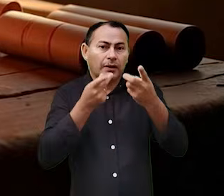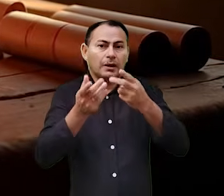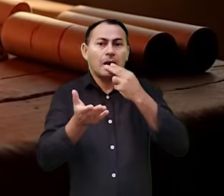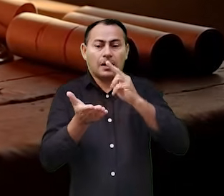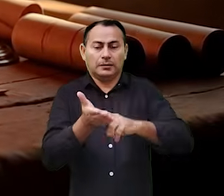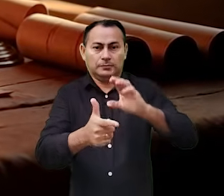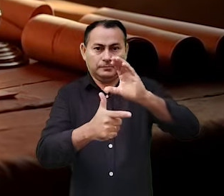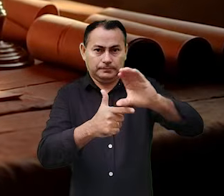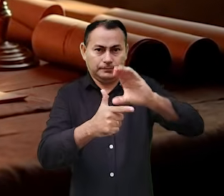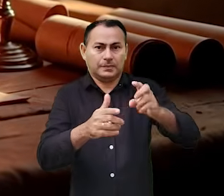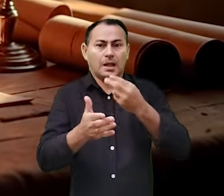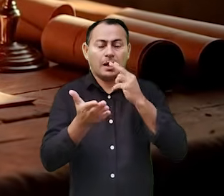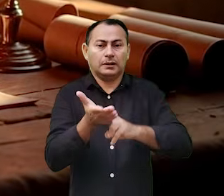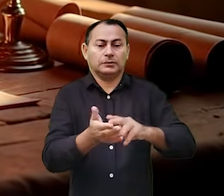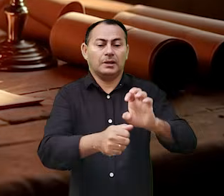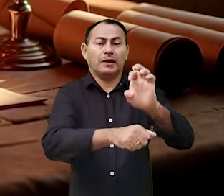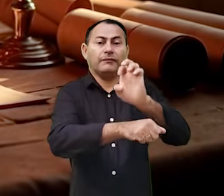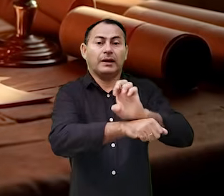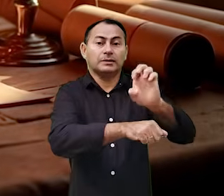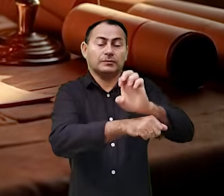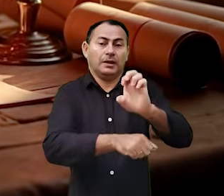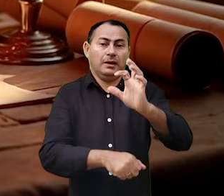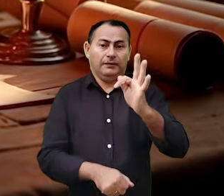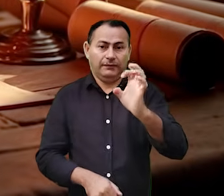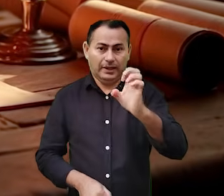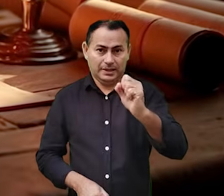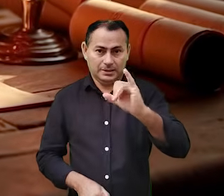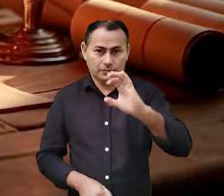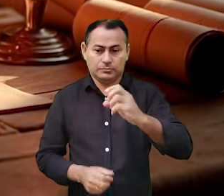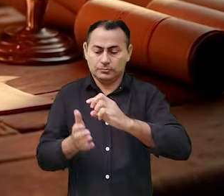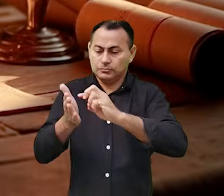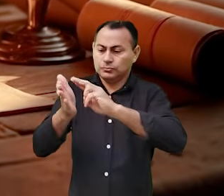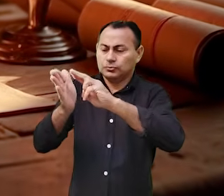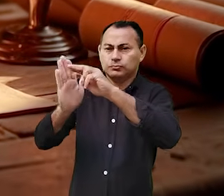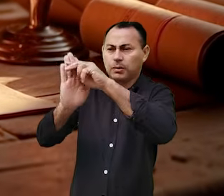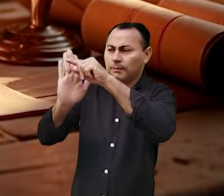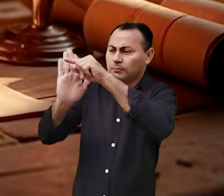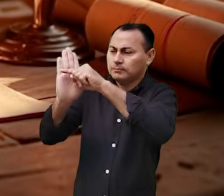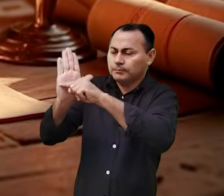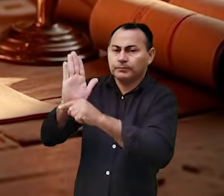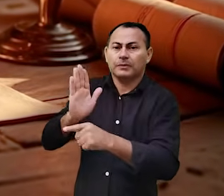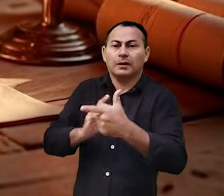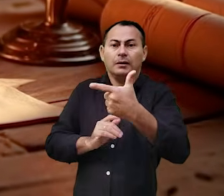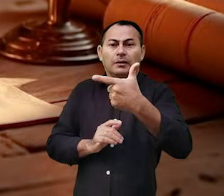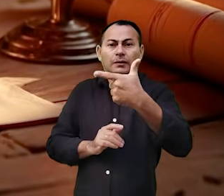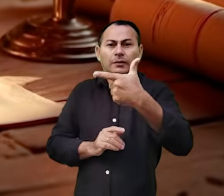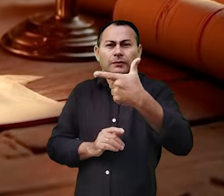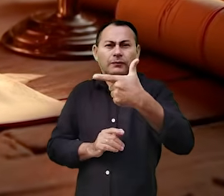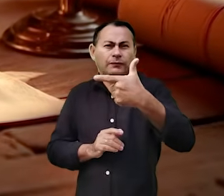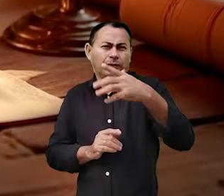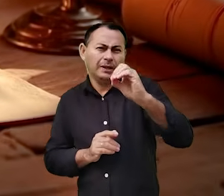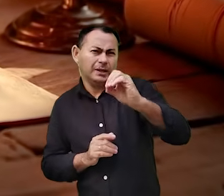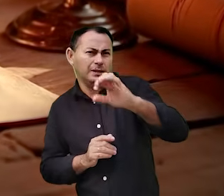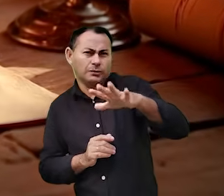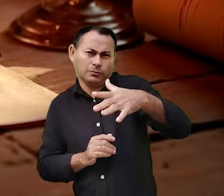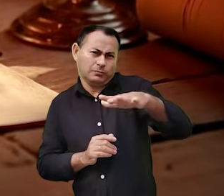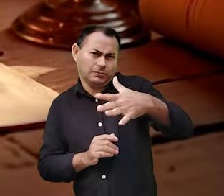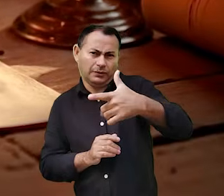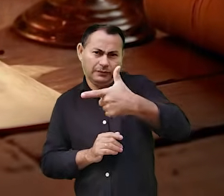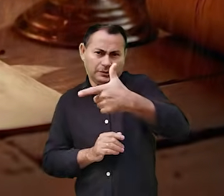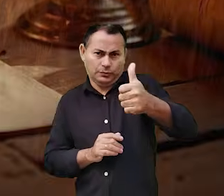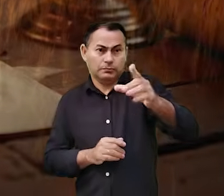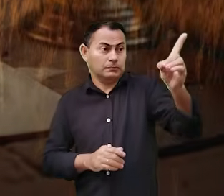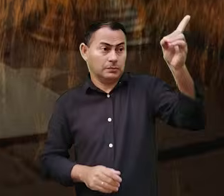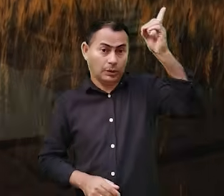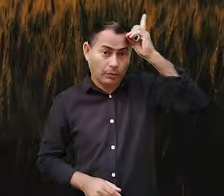na carta aos Coríntios e na carta aos Efésios, vai concluir que a lista toda tem cerca de 20 ou 21